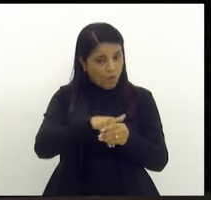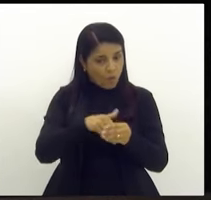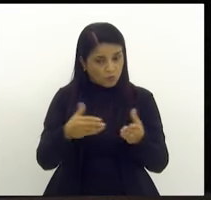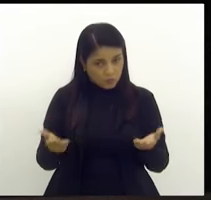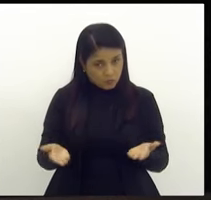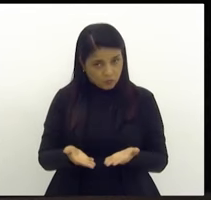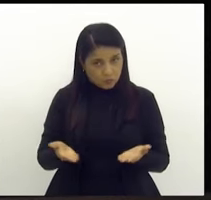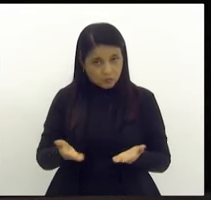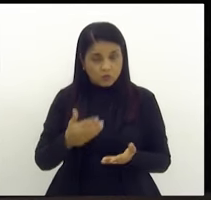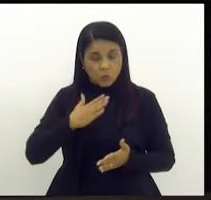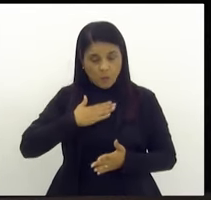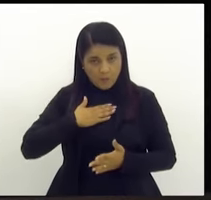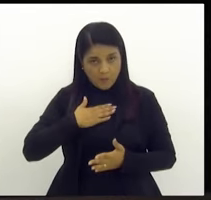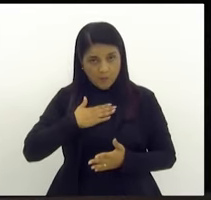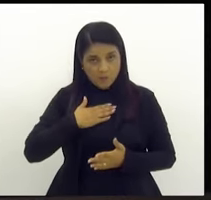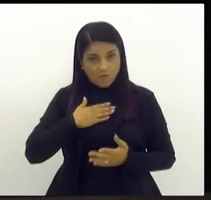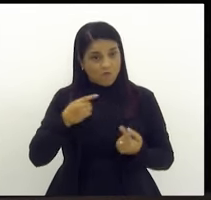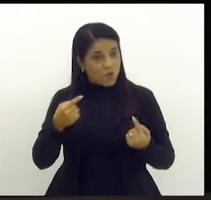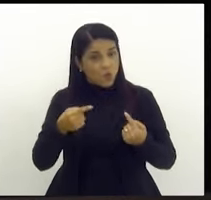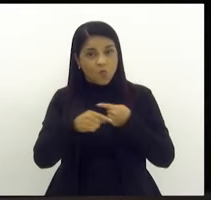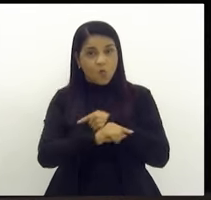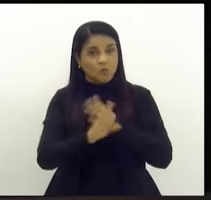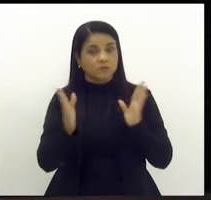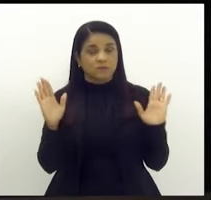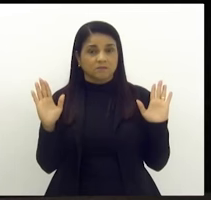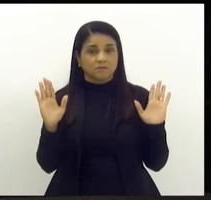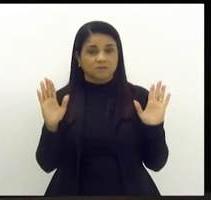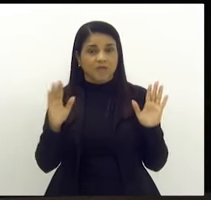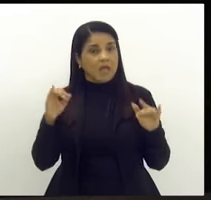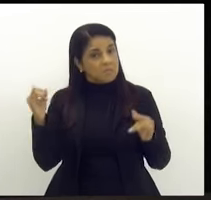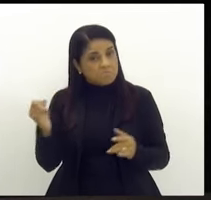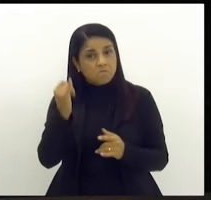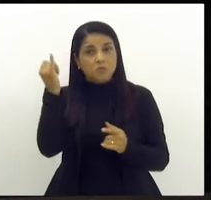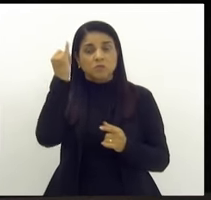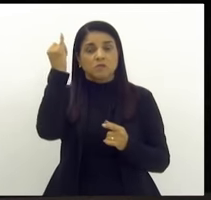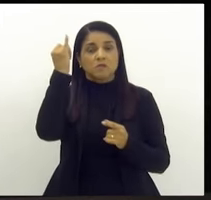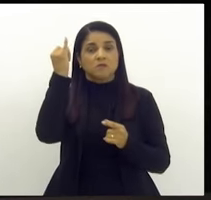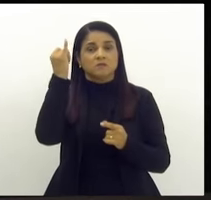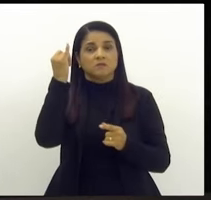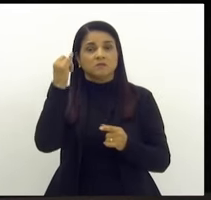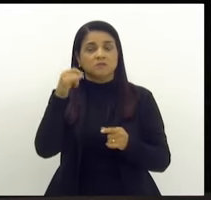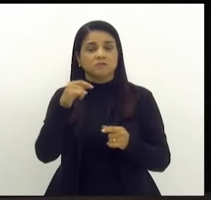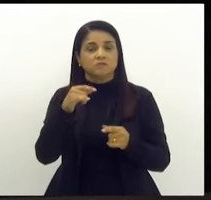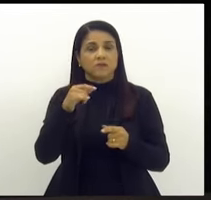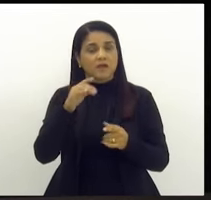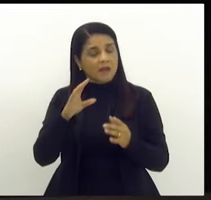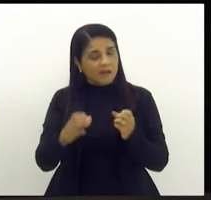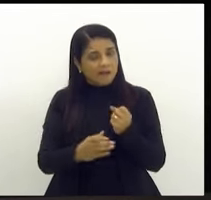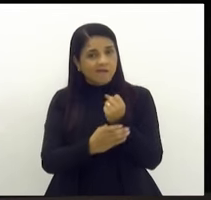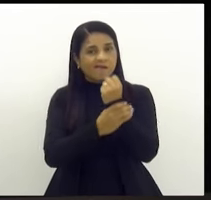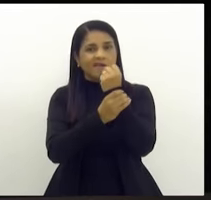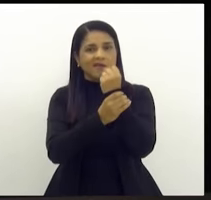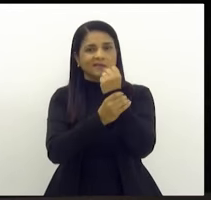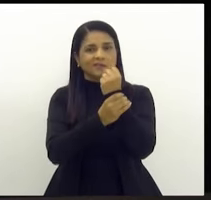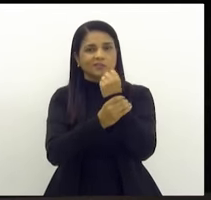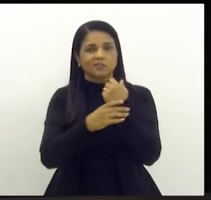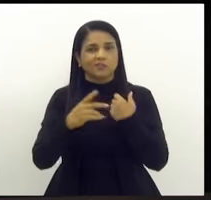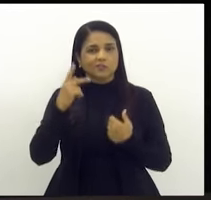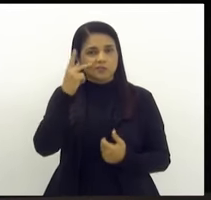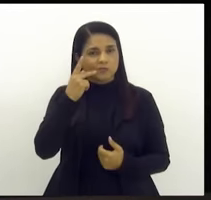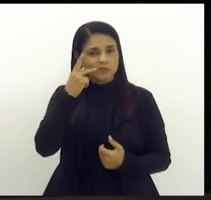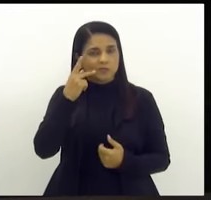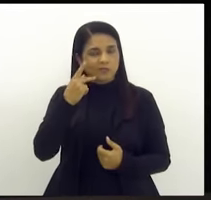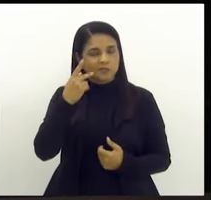inclusive o meu né mas que isso era importante para garantir as políticas